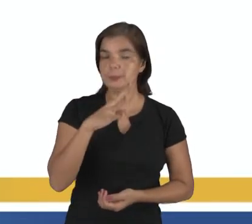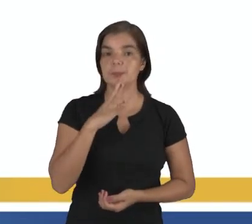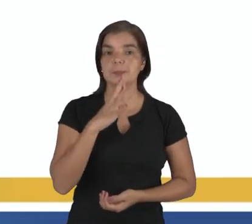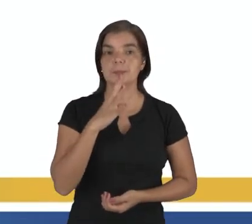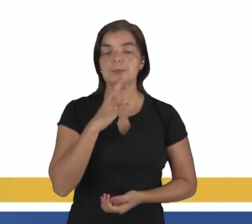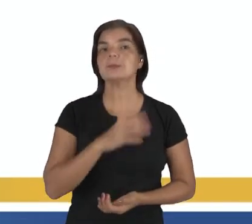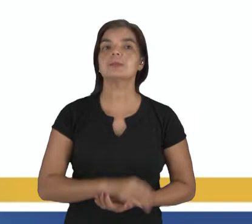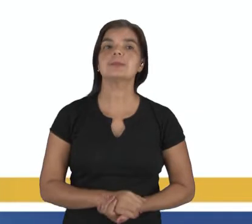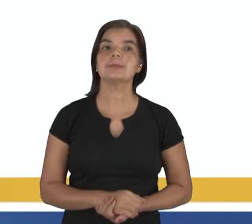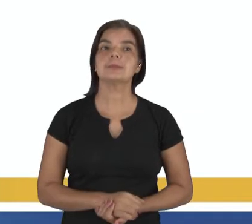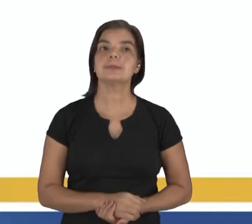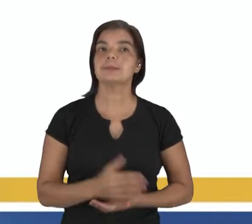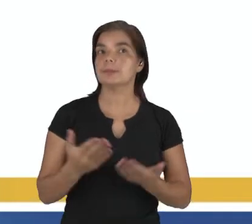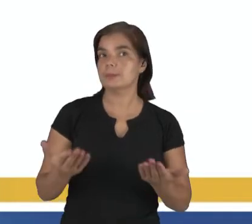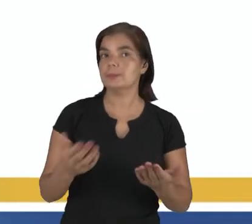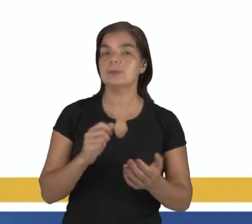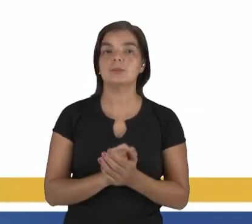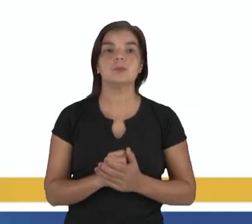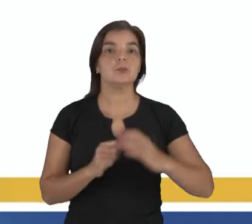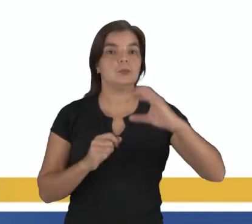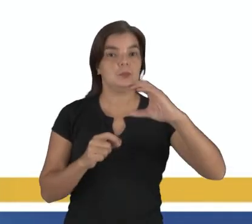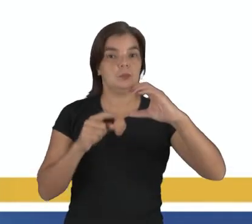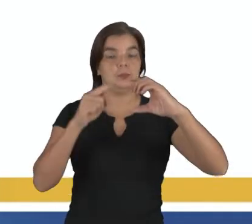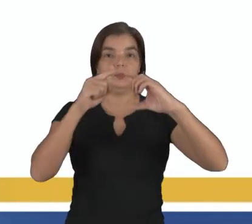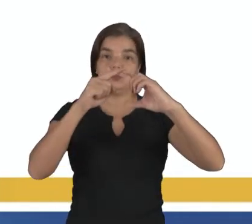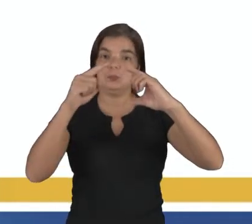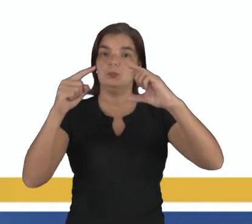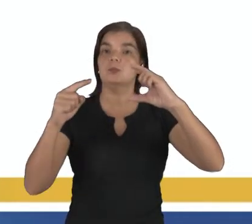conhecem. Dessa razão,